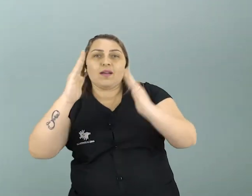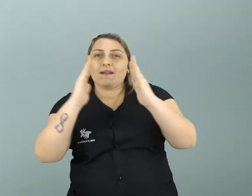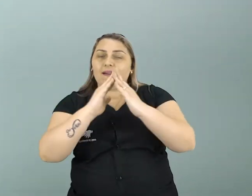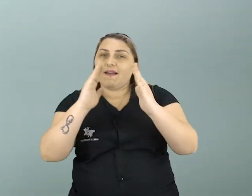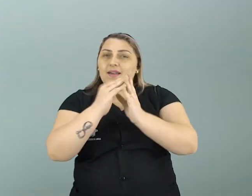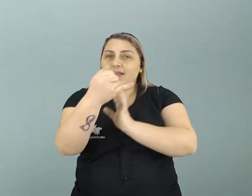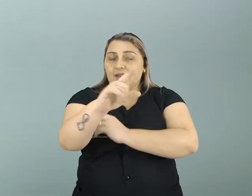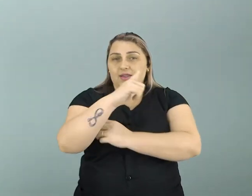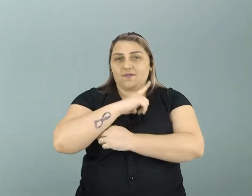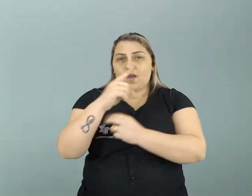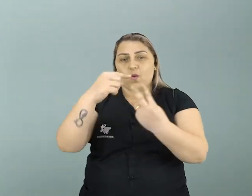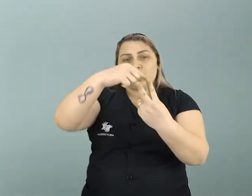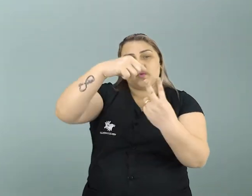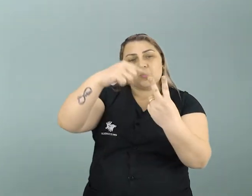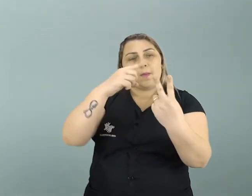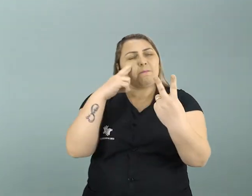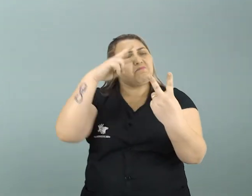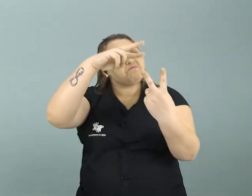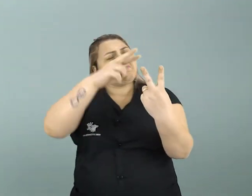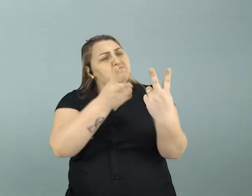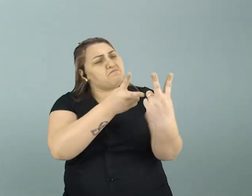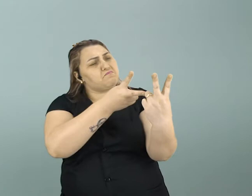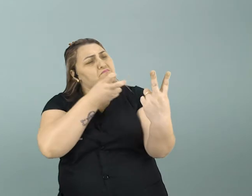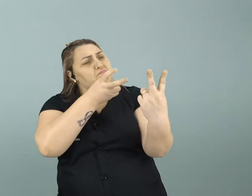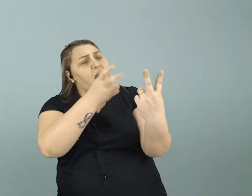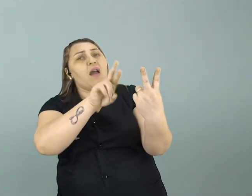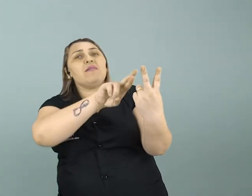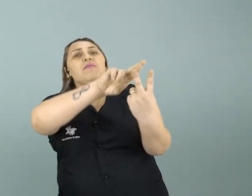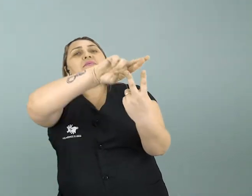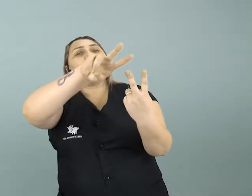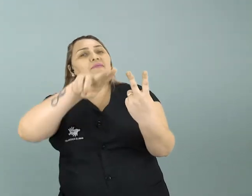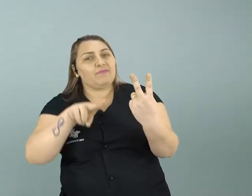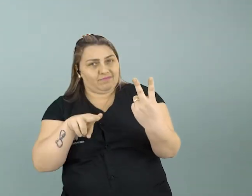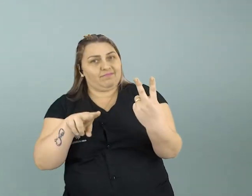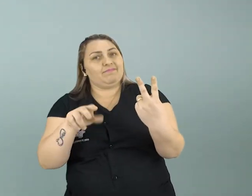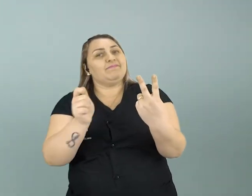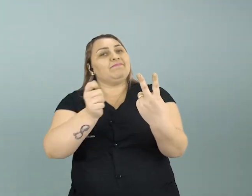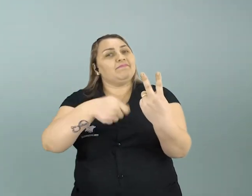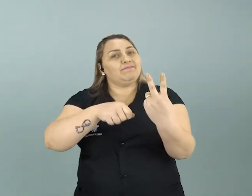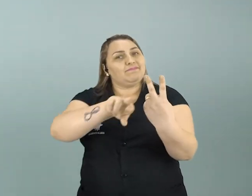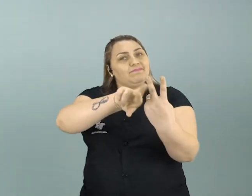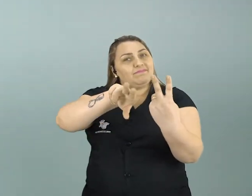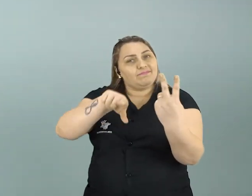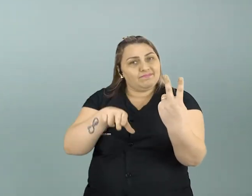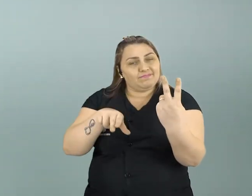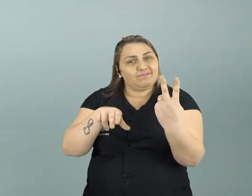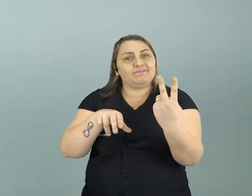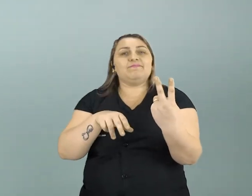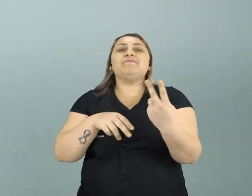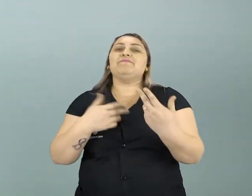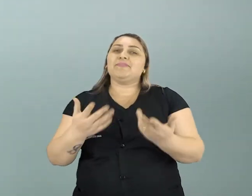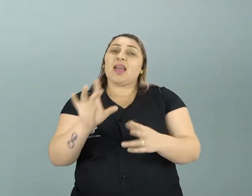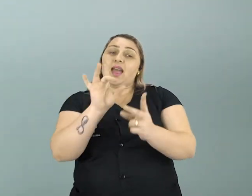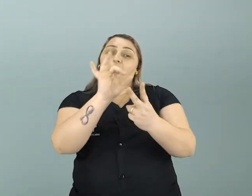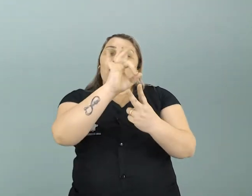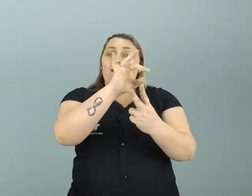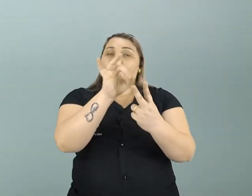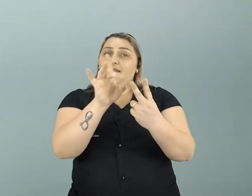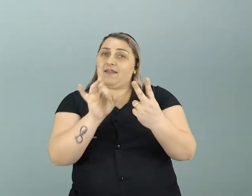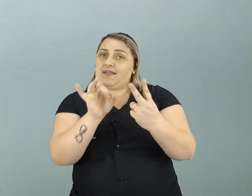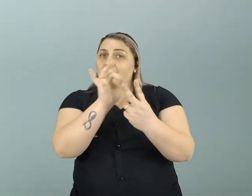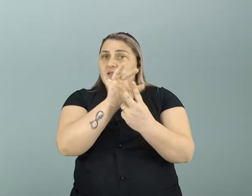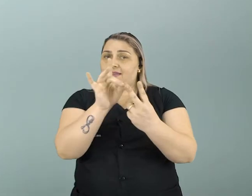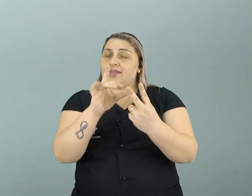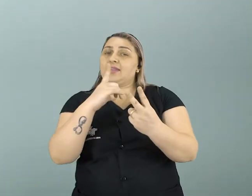você tiver os 2 produtos, para você ver como é diferente as capacidades de medida. Para cada tipo